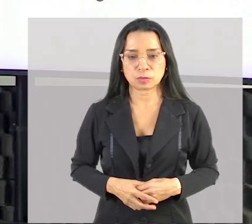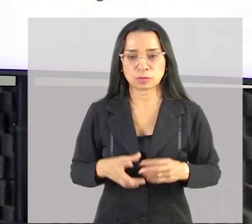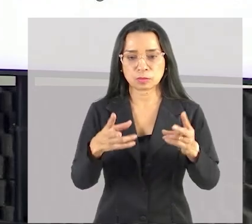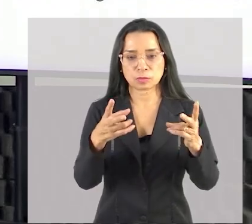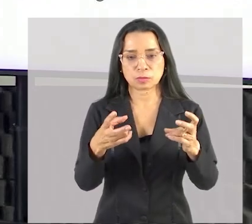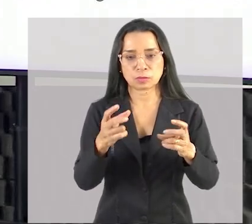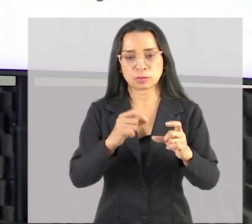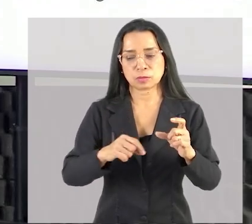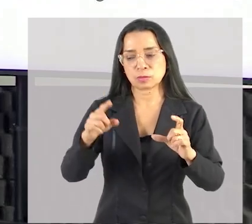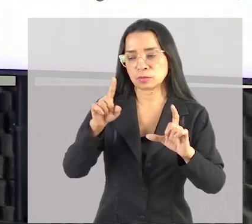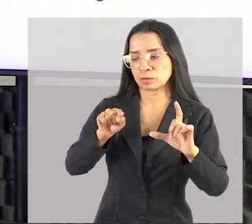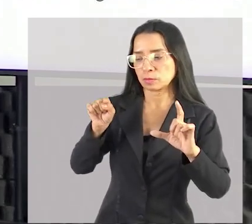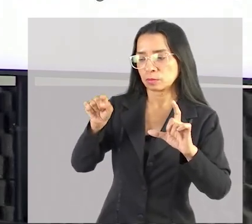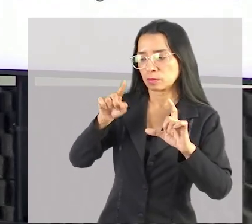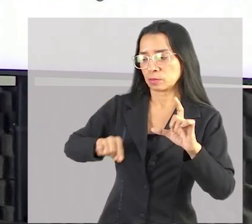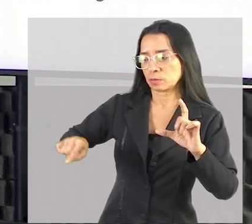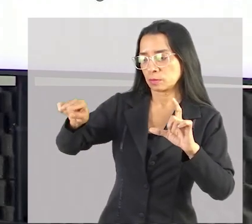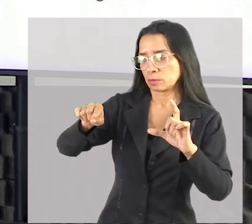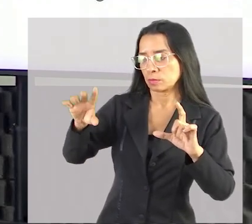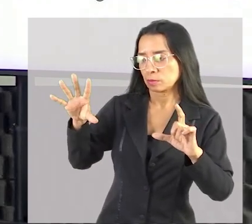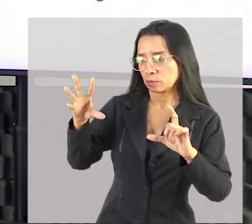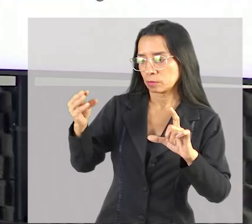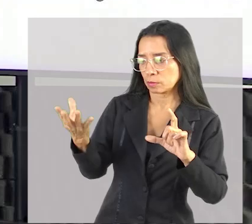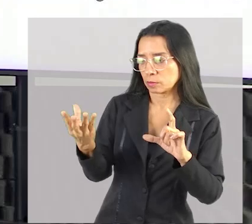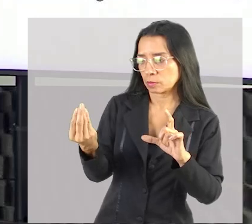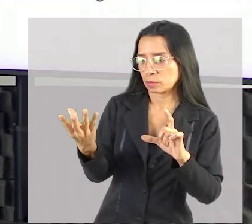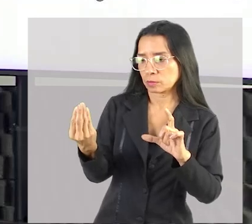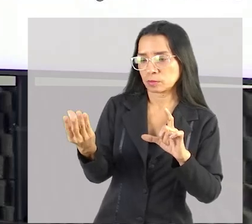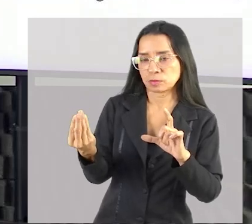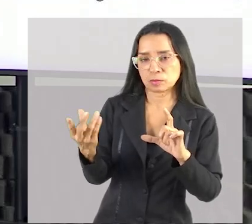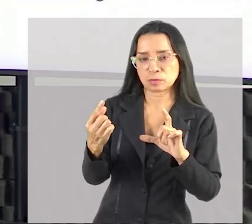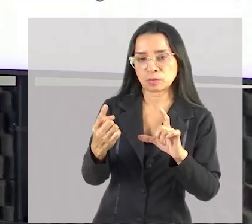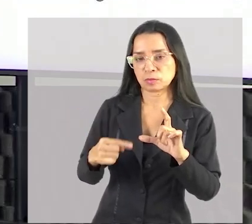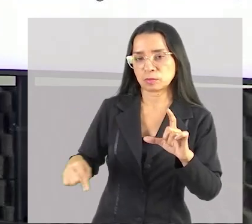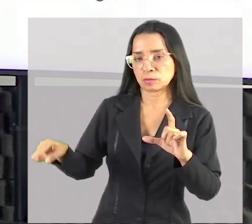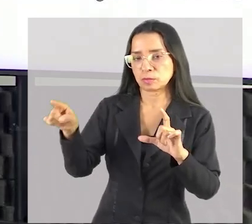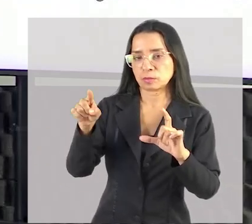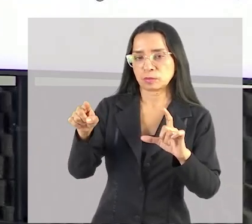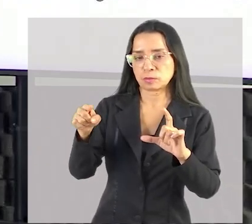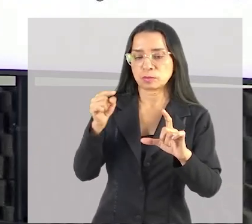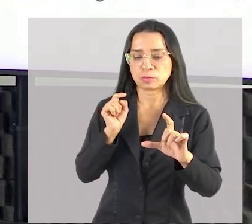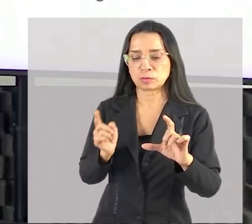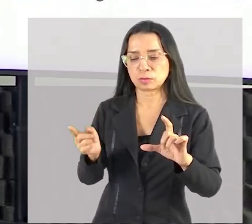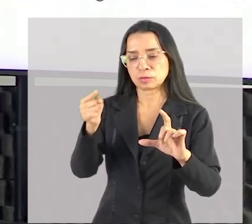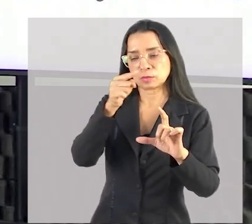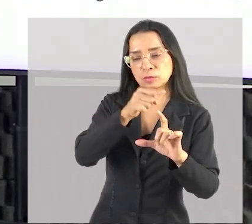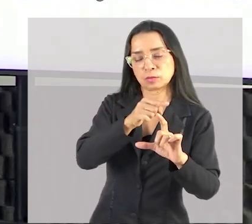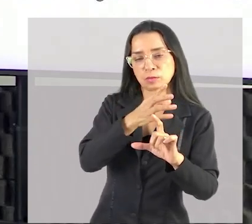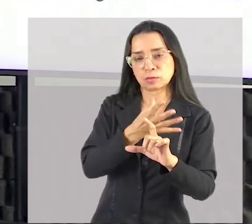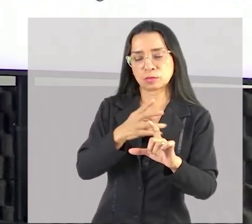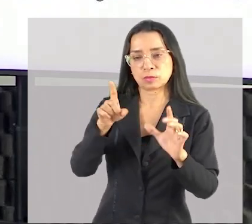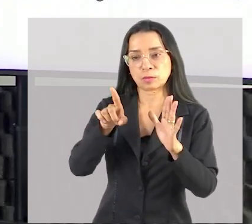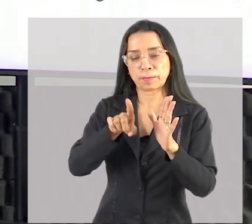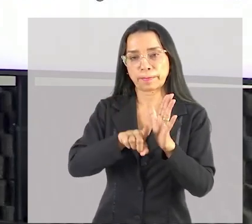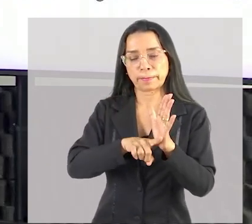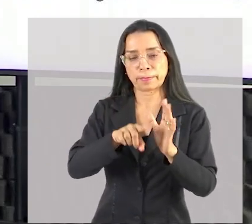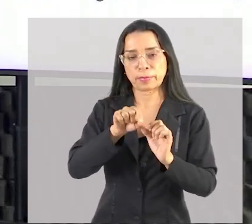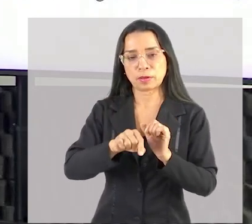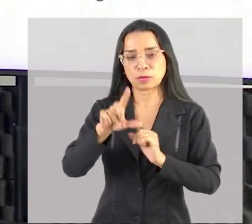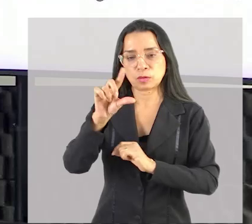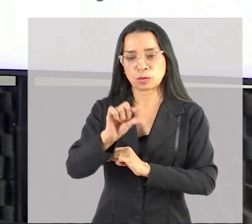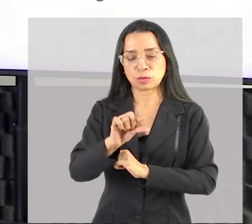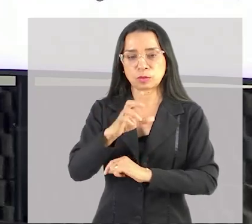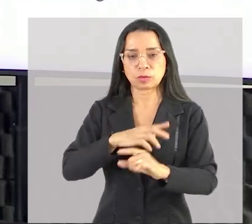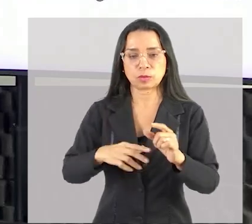Você percebe que esse lado bem aqui é o lado mais concentrado. E você percebe que esse lado aqui é o lado menos concentrado.